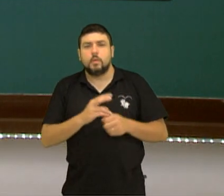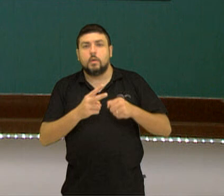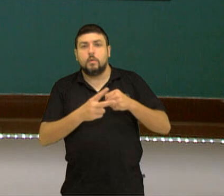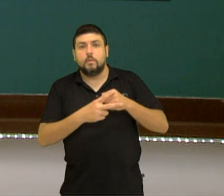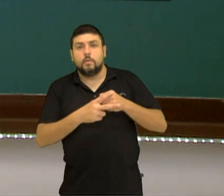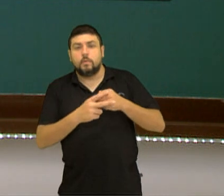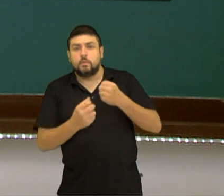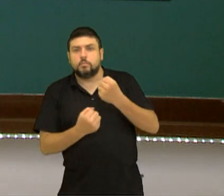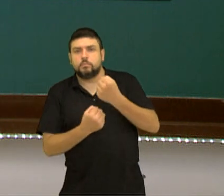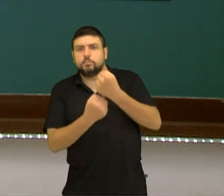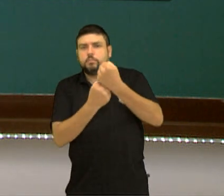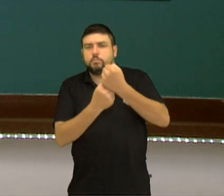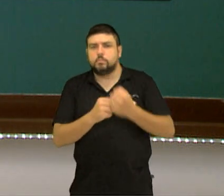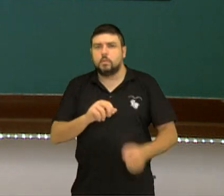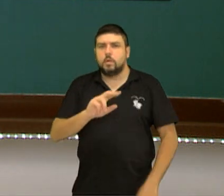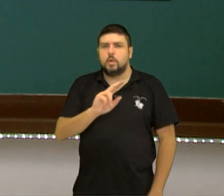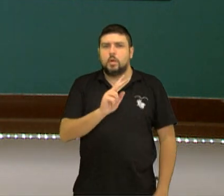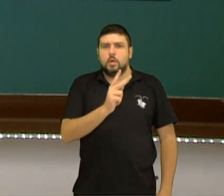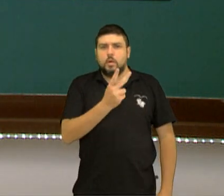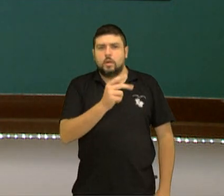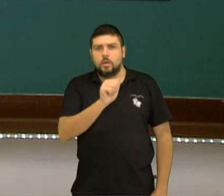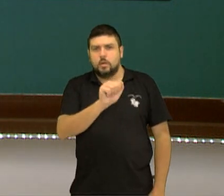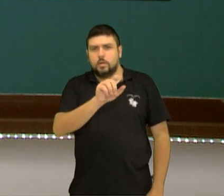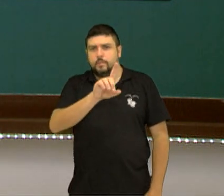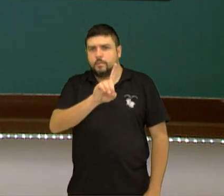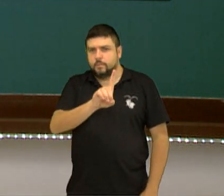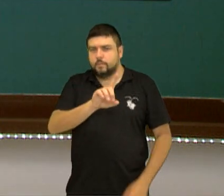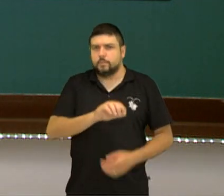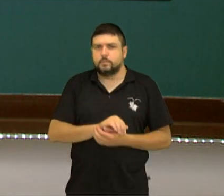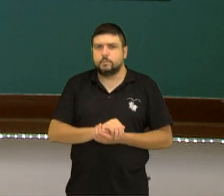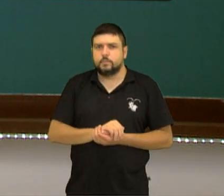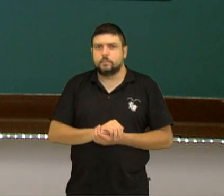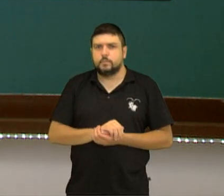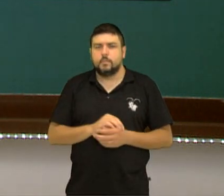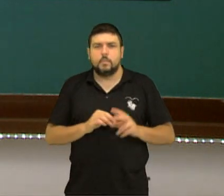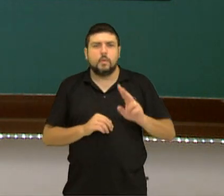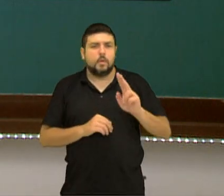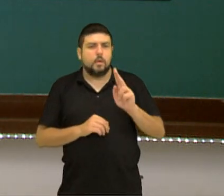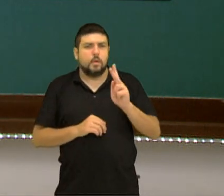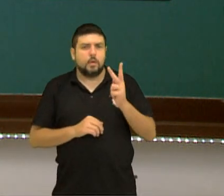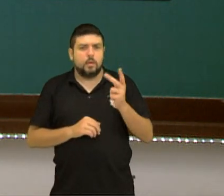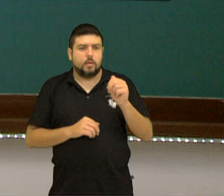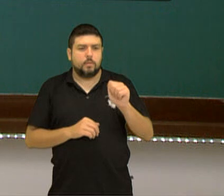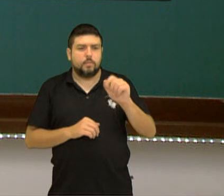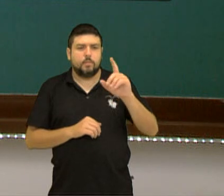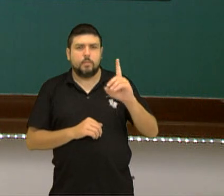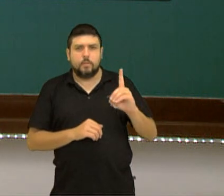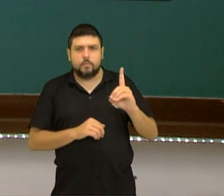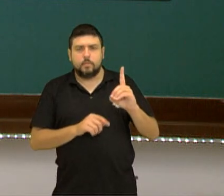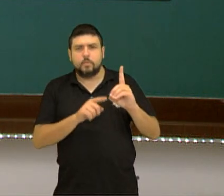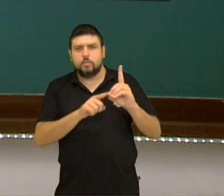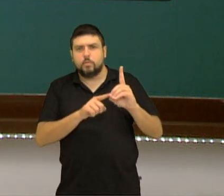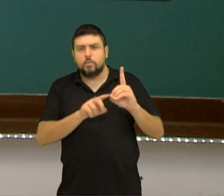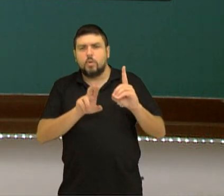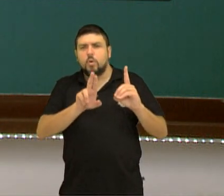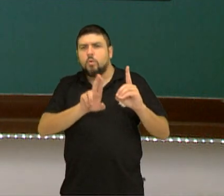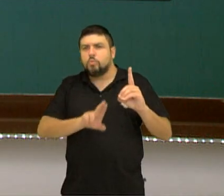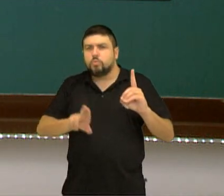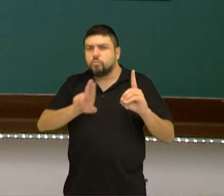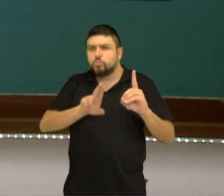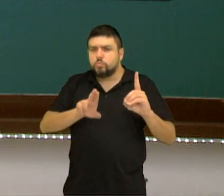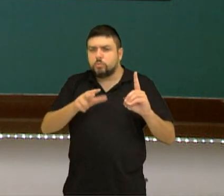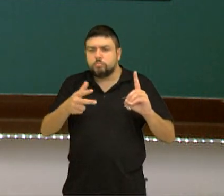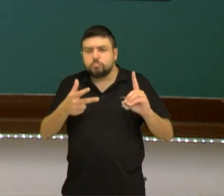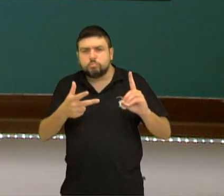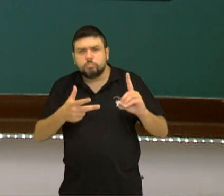had. Diferente do presente perfeito, o had, ele é utilizado para todas as pessoas do